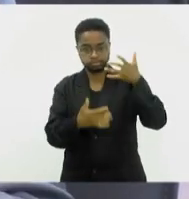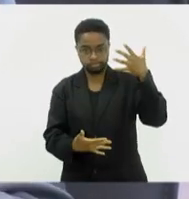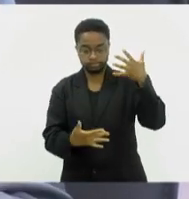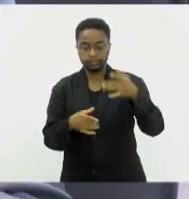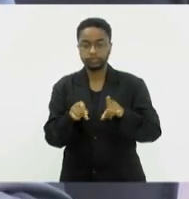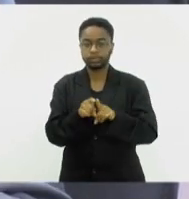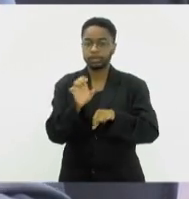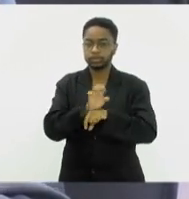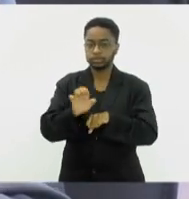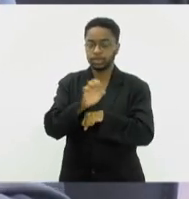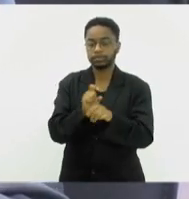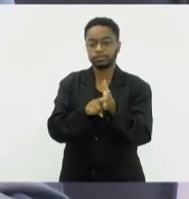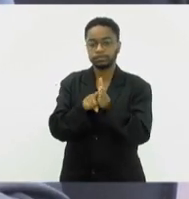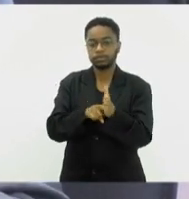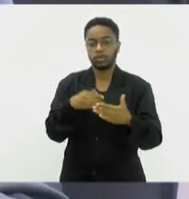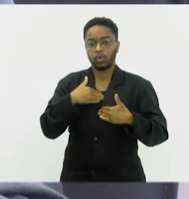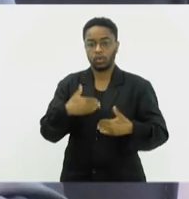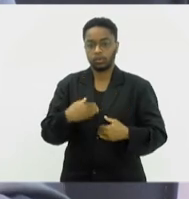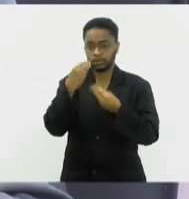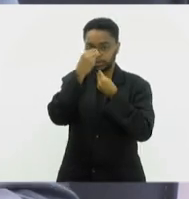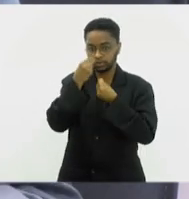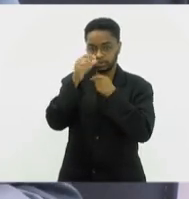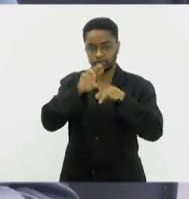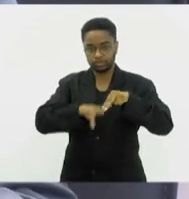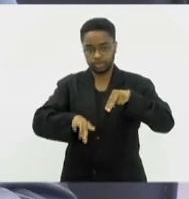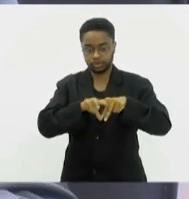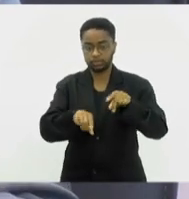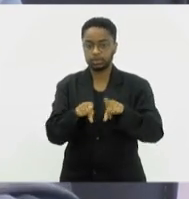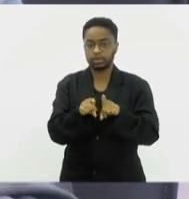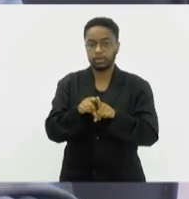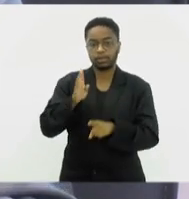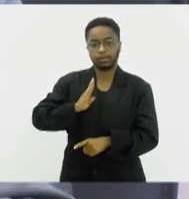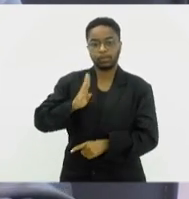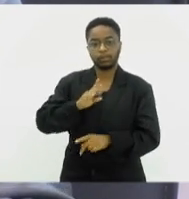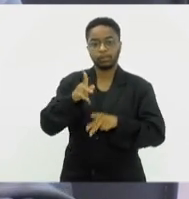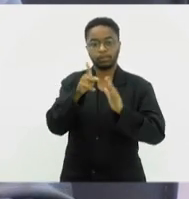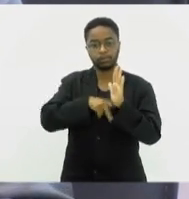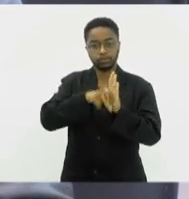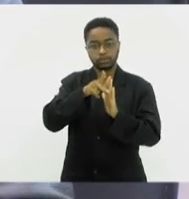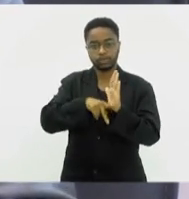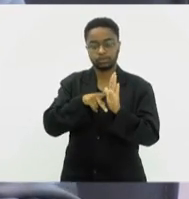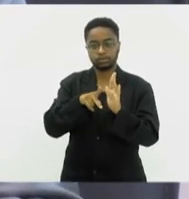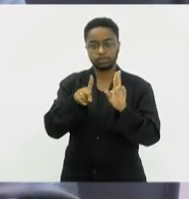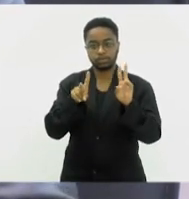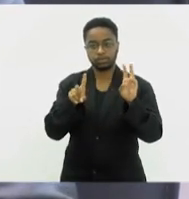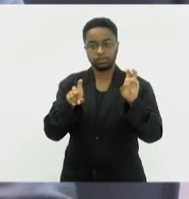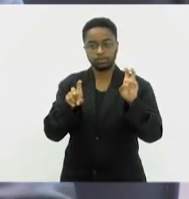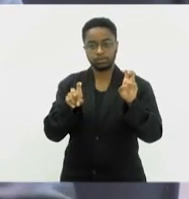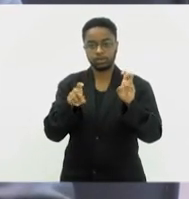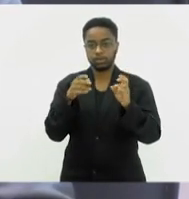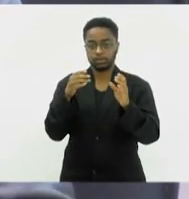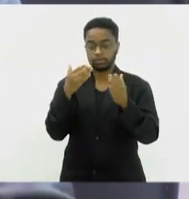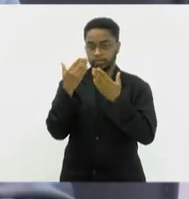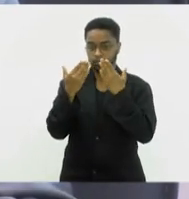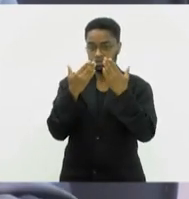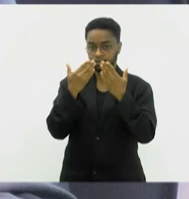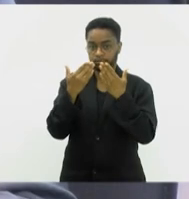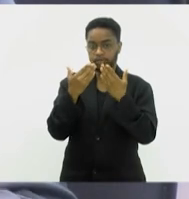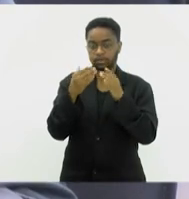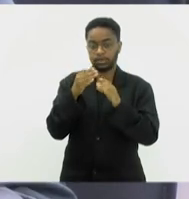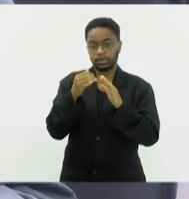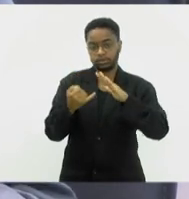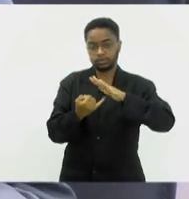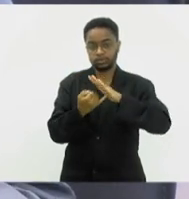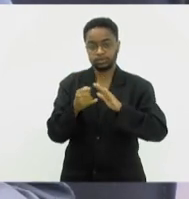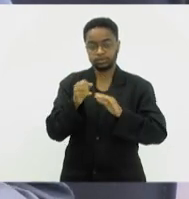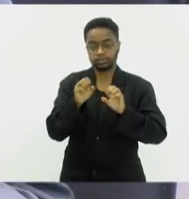estágio sobre pesquisa no corpo, sexualidade e gênero. Bolsista no projeto intitulado Terapia nas Instituições de Ensino